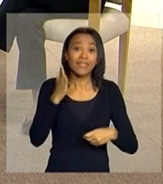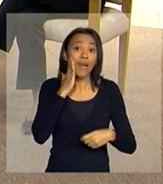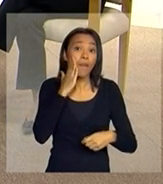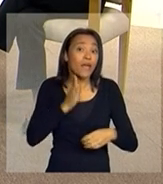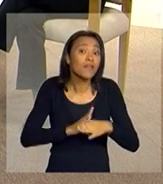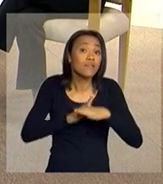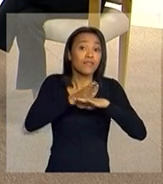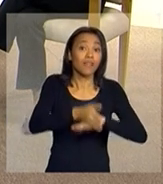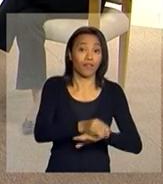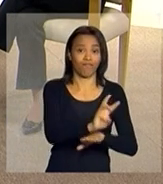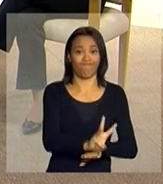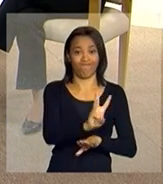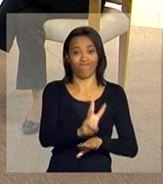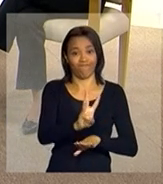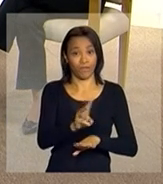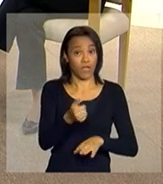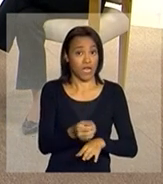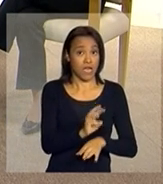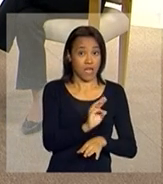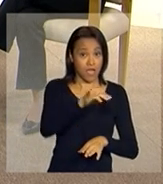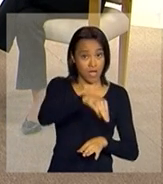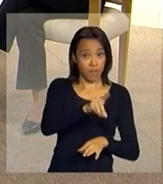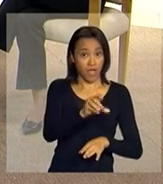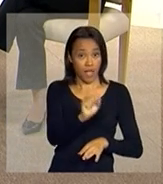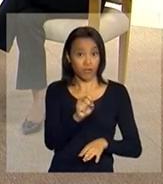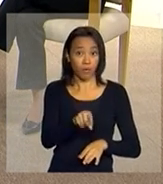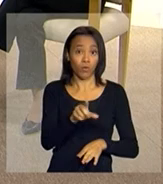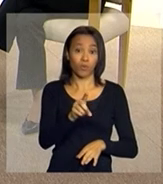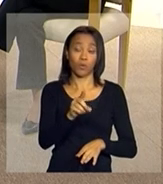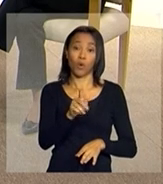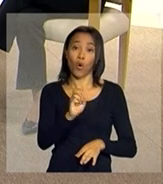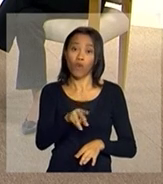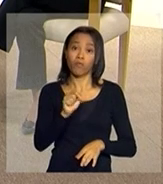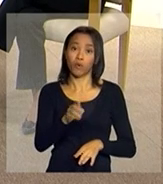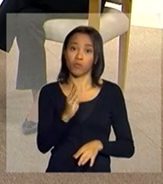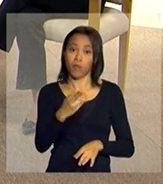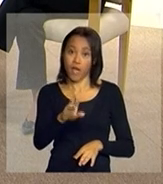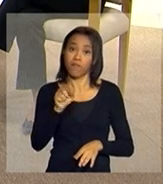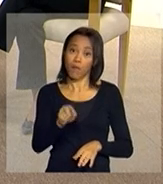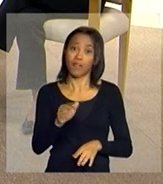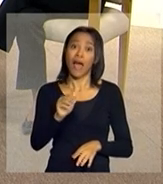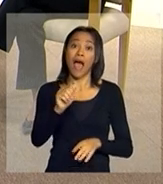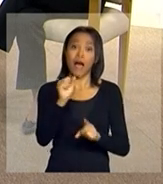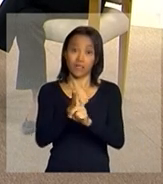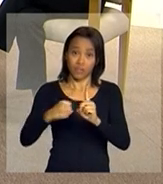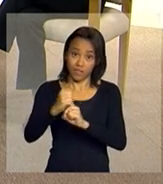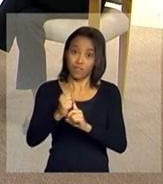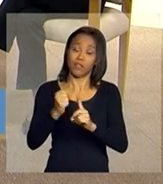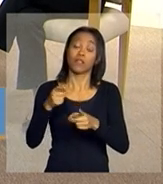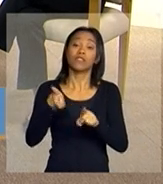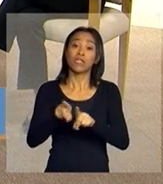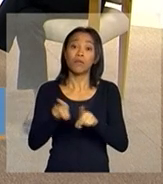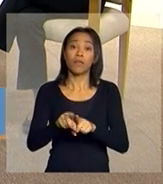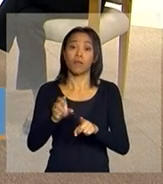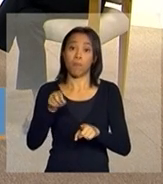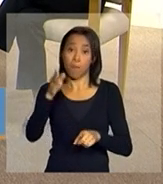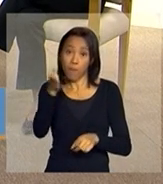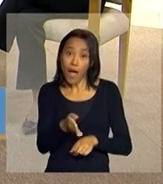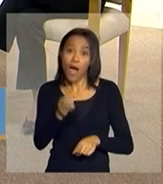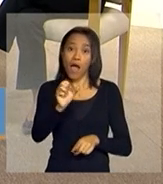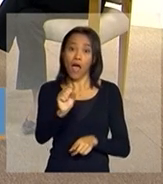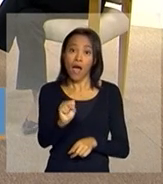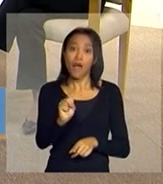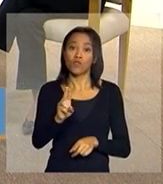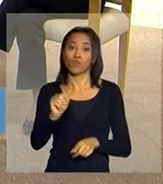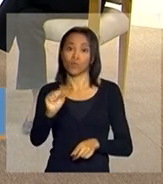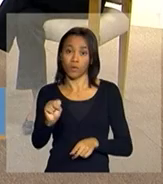site O endereço é s.gov.br bar assistências social barred suas também é